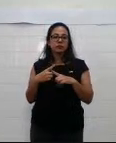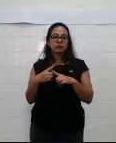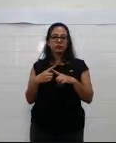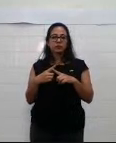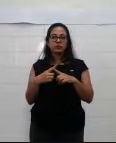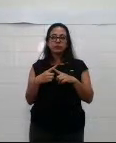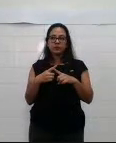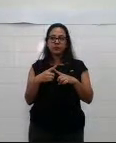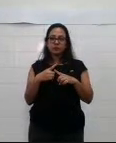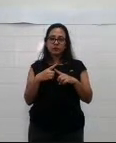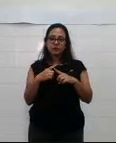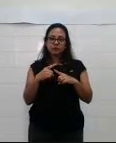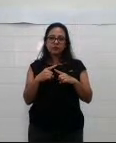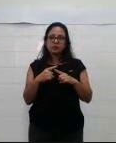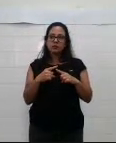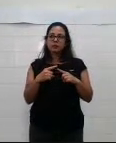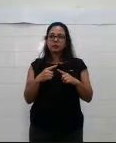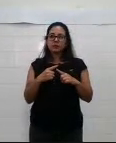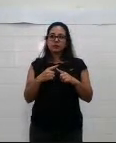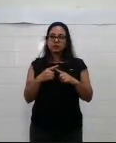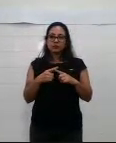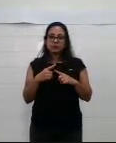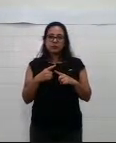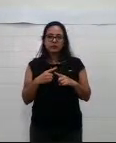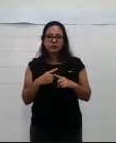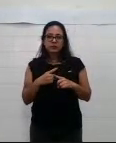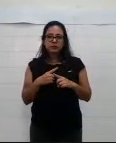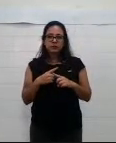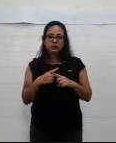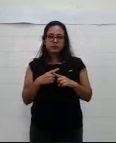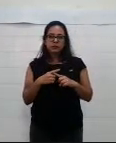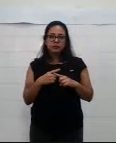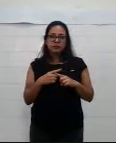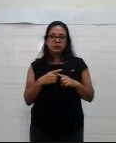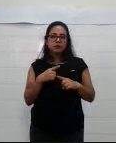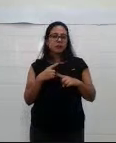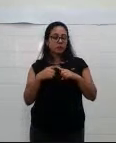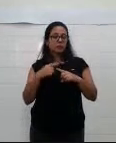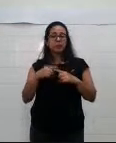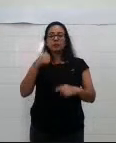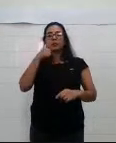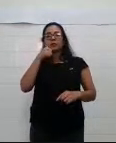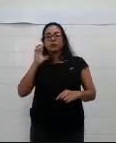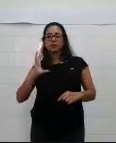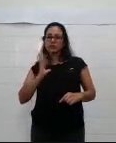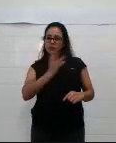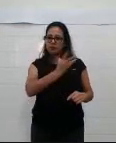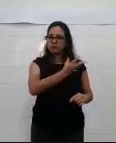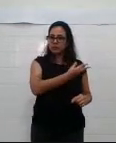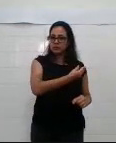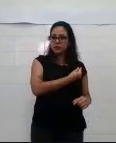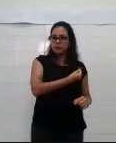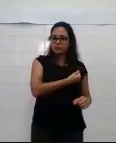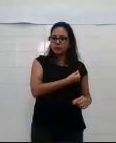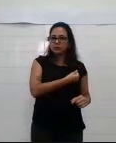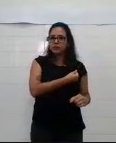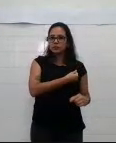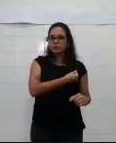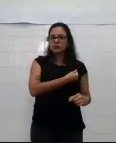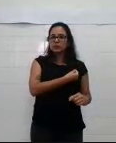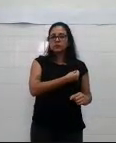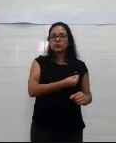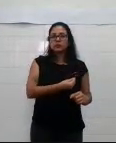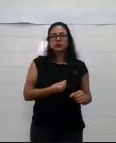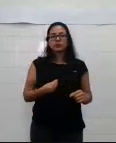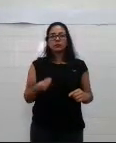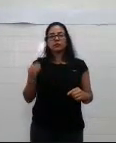se por um lado, culturalmente, né, a mulher trans é vulnerável, se eu sou uma mulher trans e